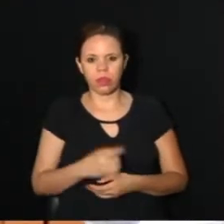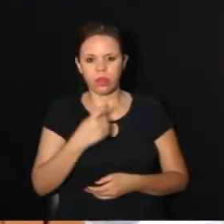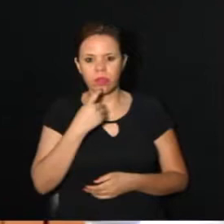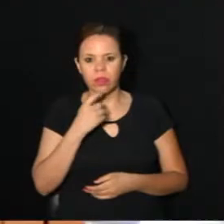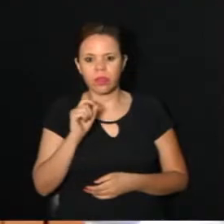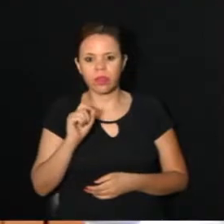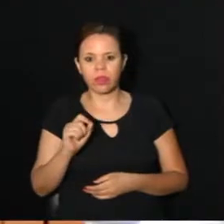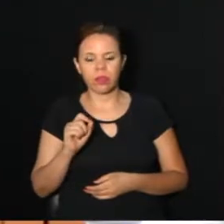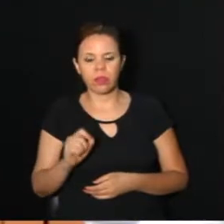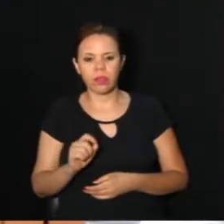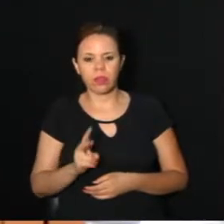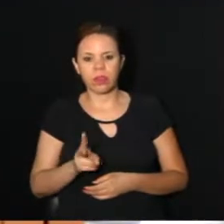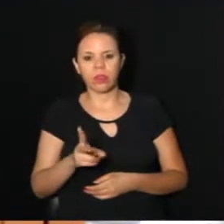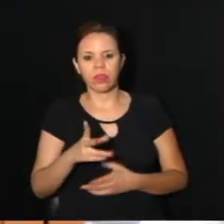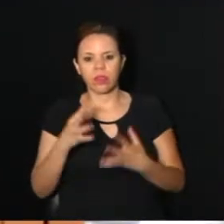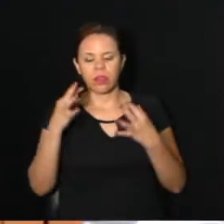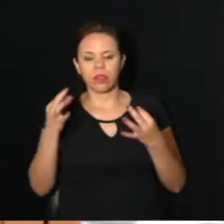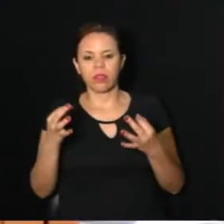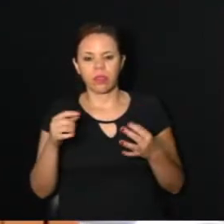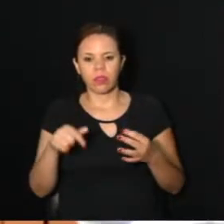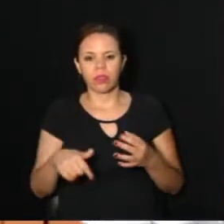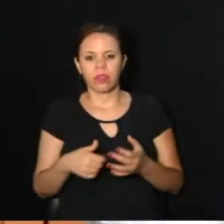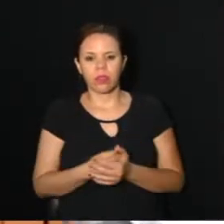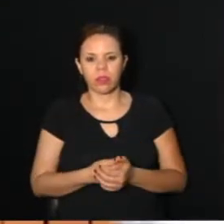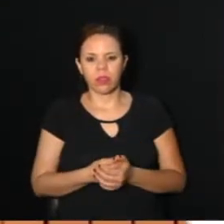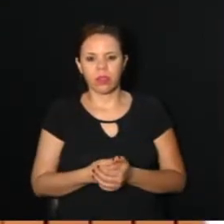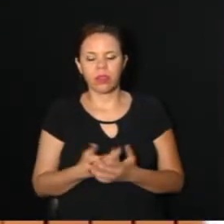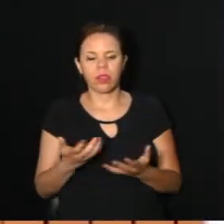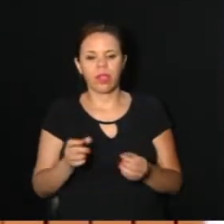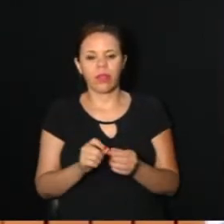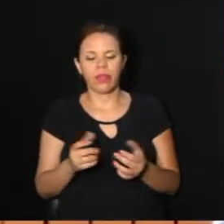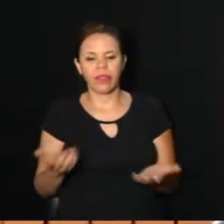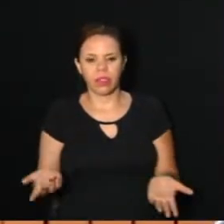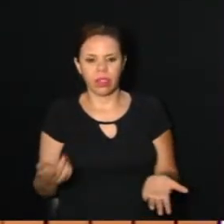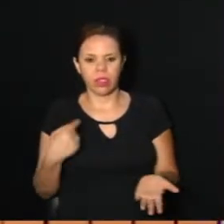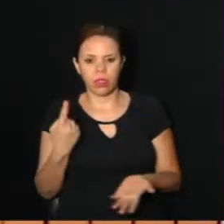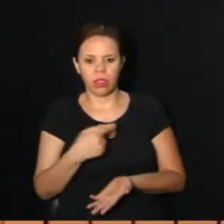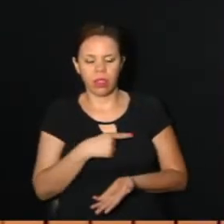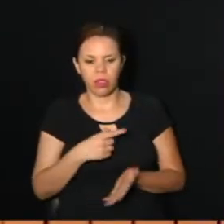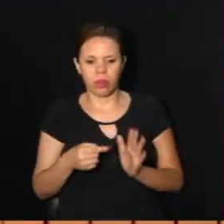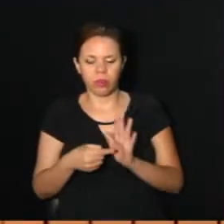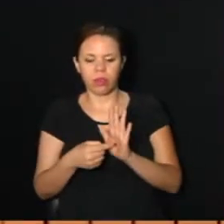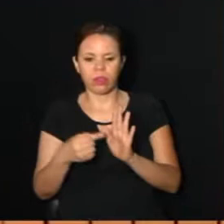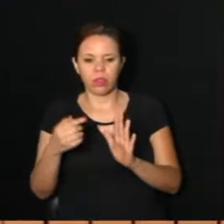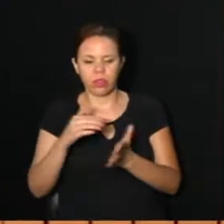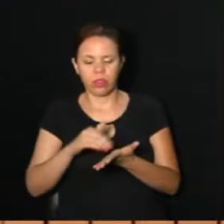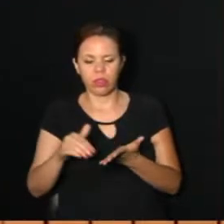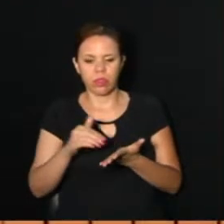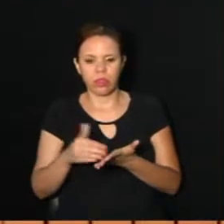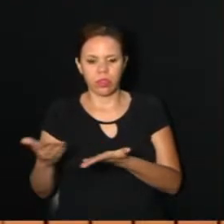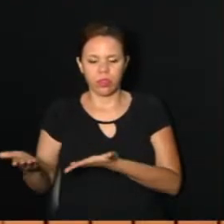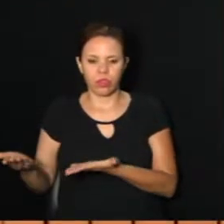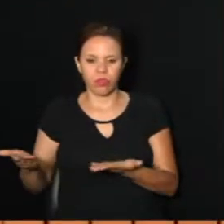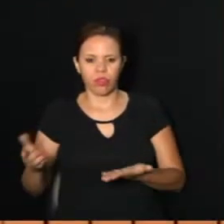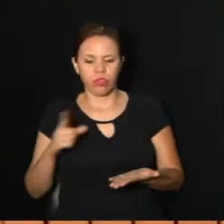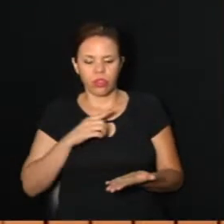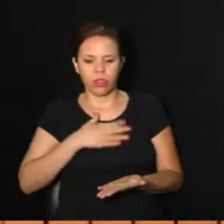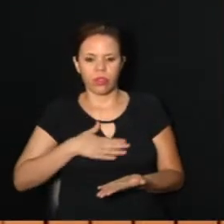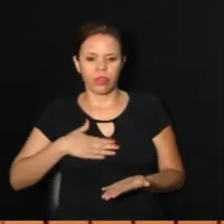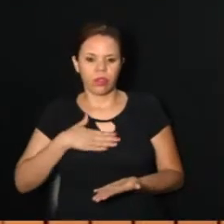Campinas sempre antevendo aí o que ela vai fazer. Então, nós trouxemos o secretário, e hoje aqui eu tive o